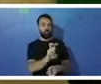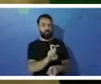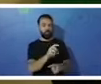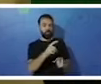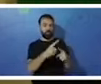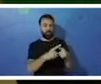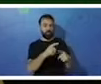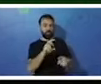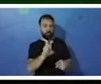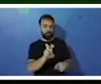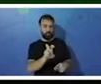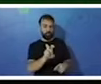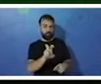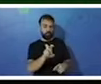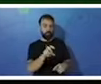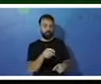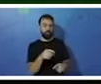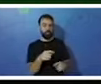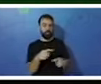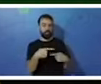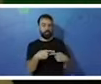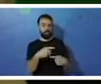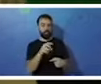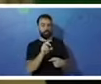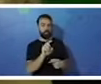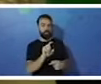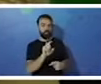25. Olha lá na tabuada do 5.